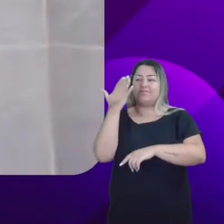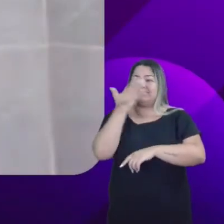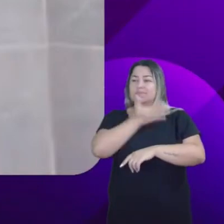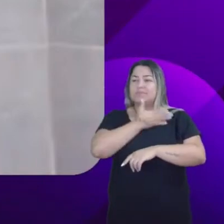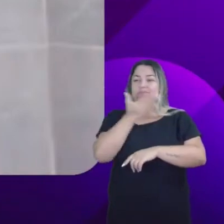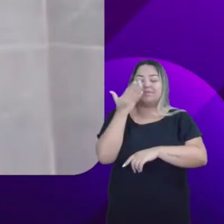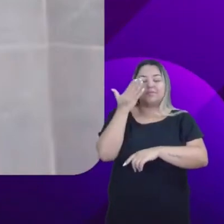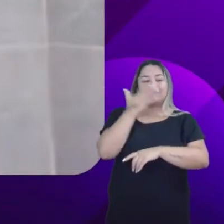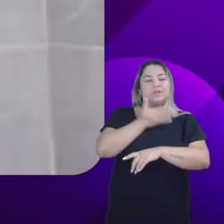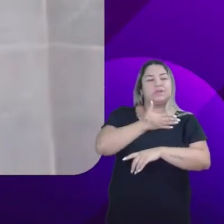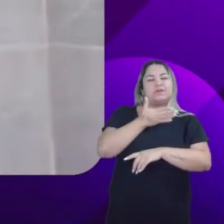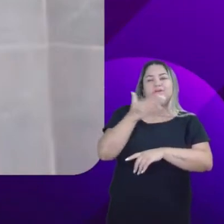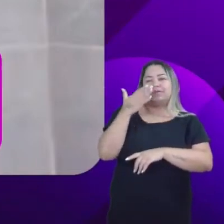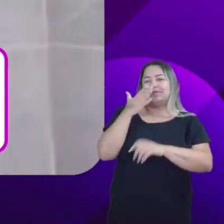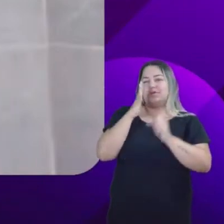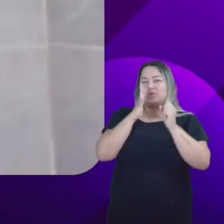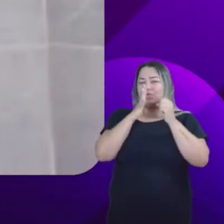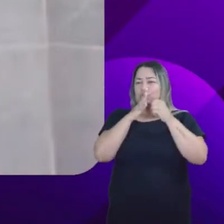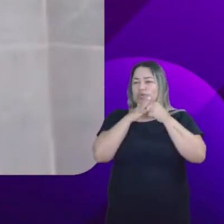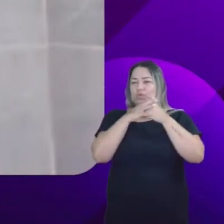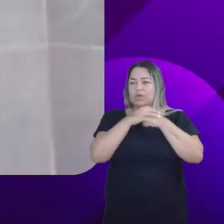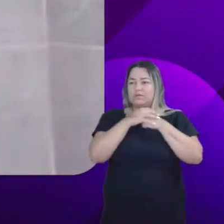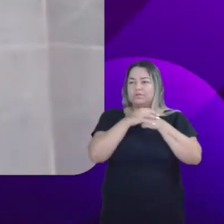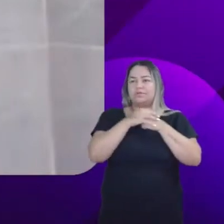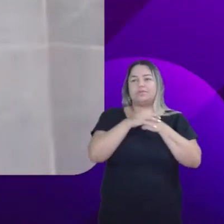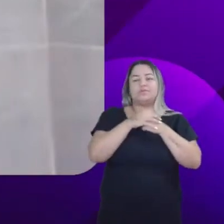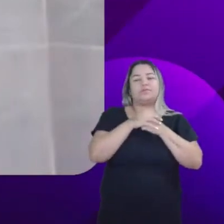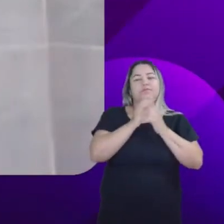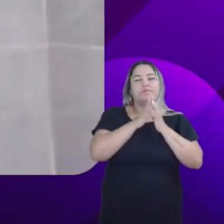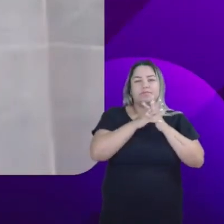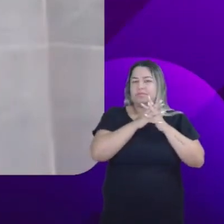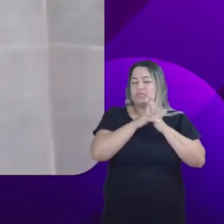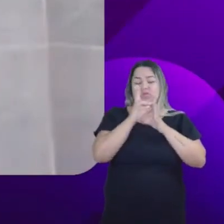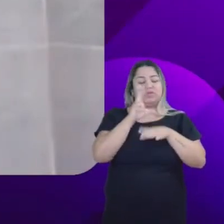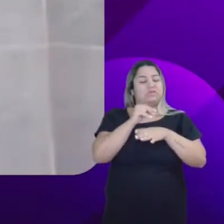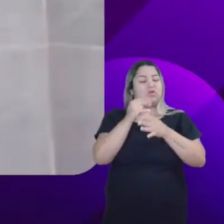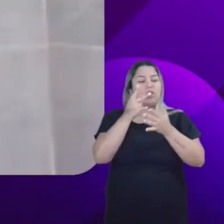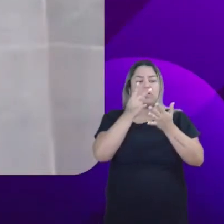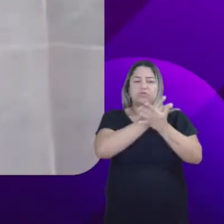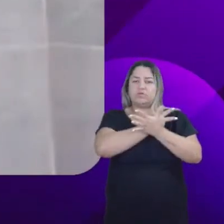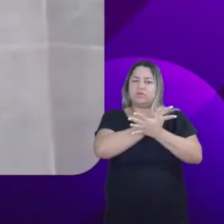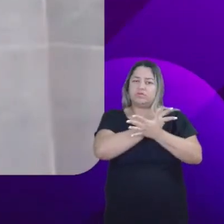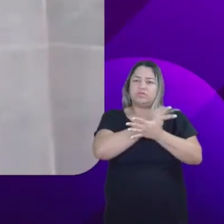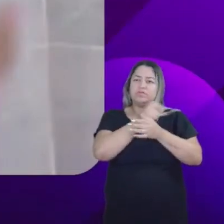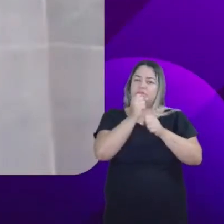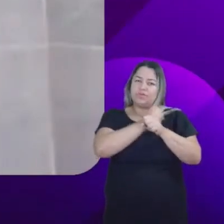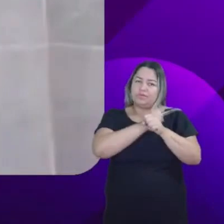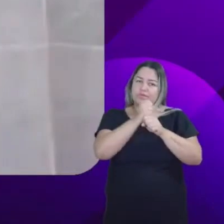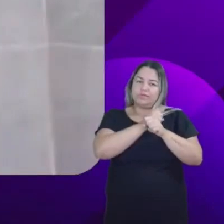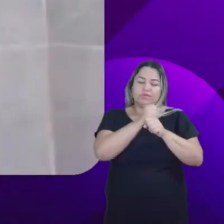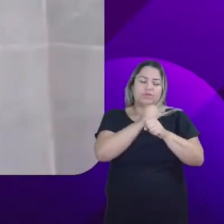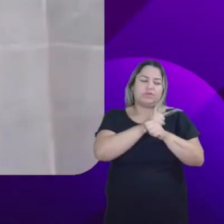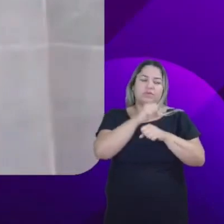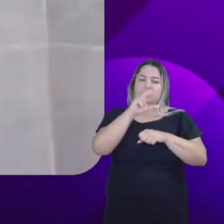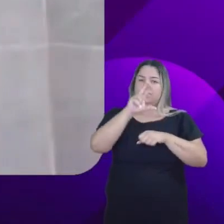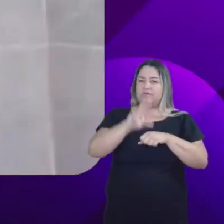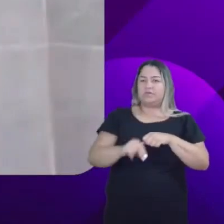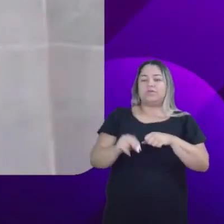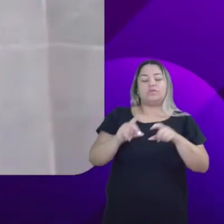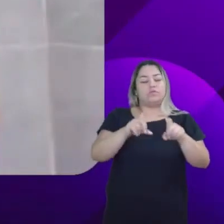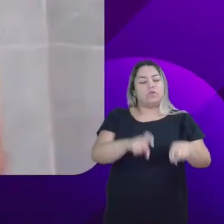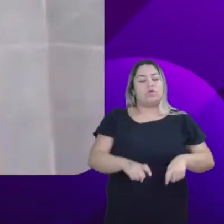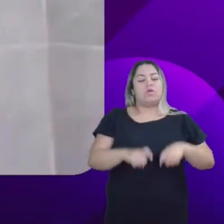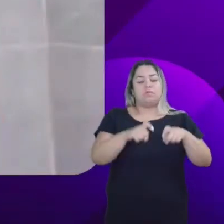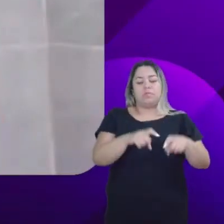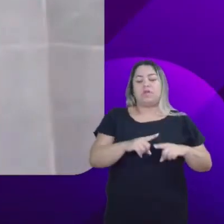ficar muito na invisibilidade. É como se elas não acontecessem. E por muitos anos, né, não só no rural, claro,